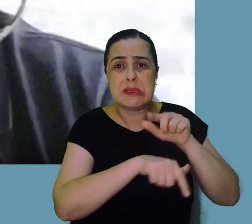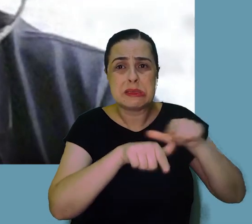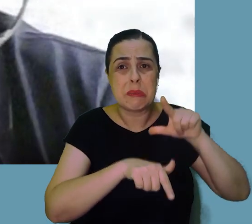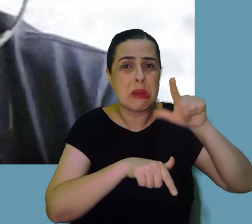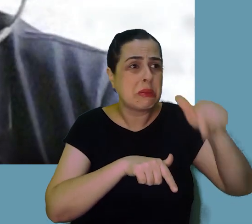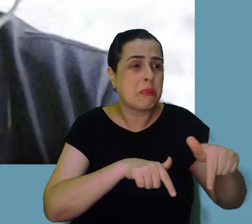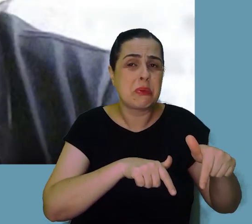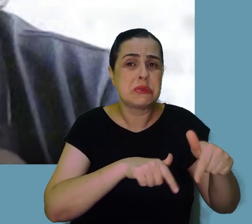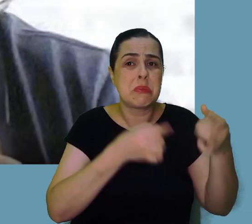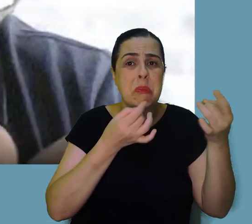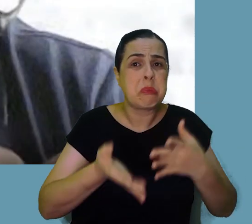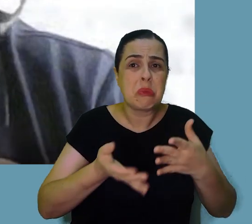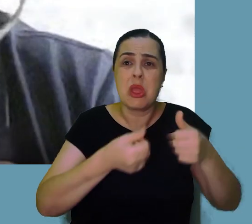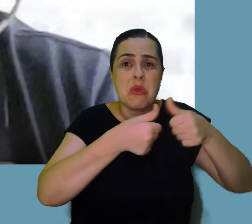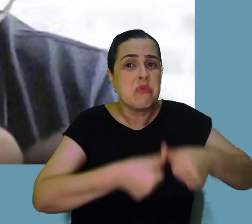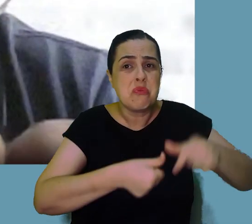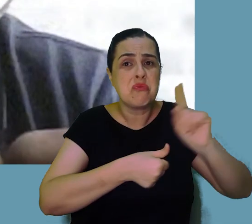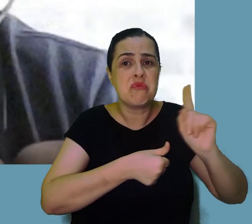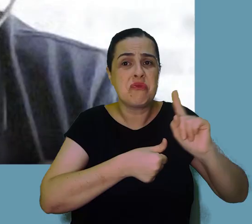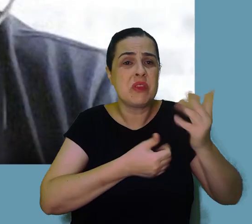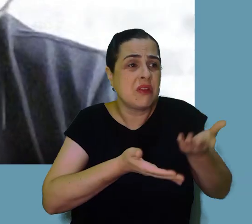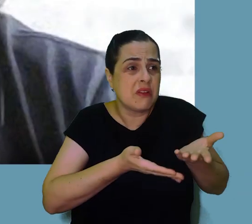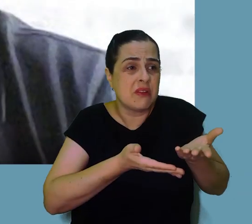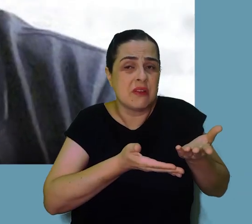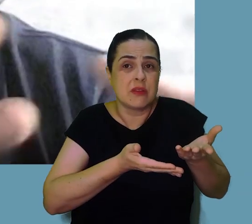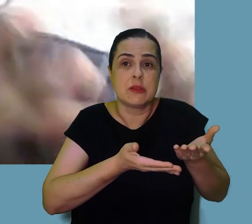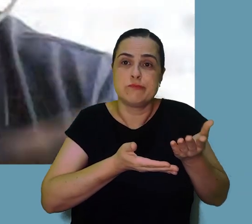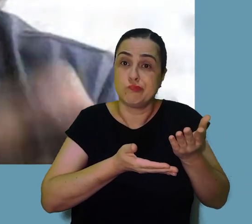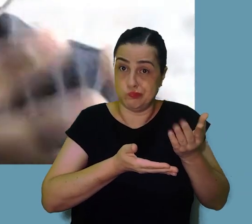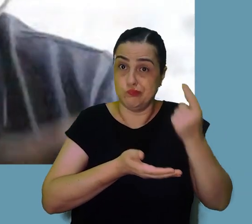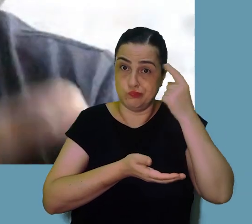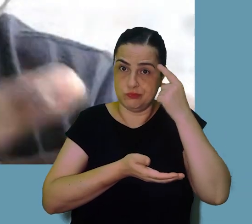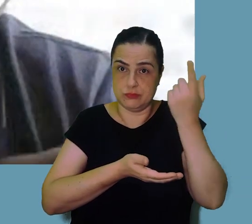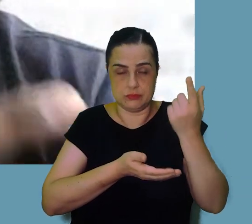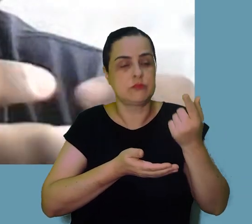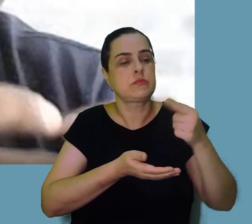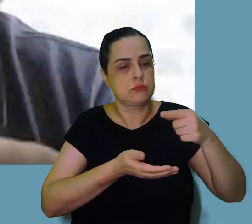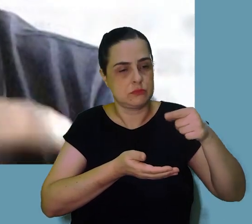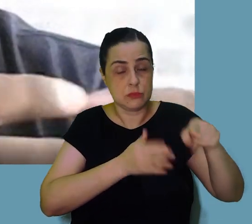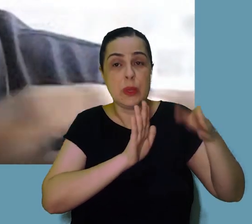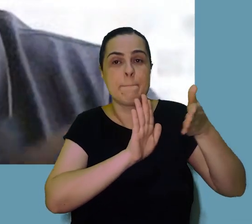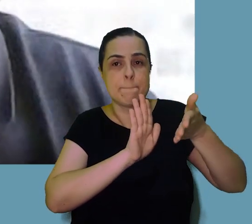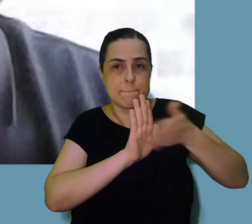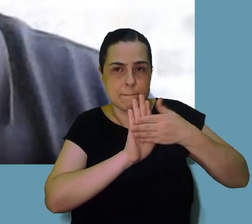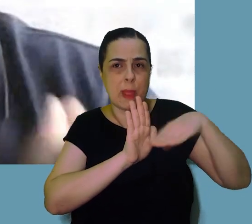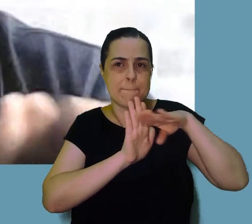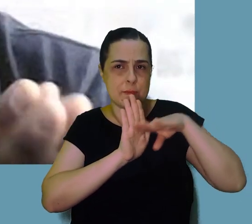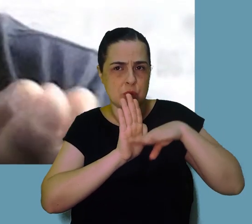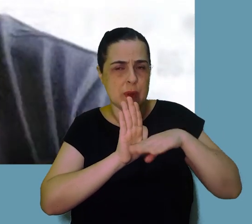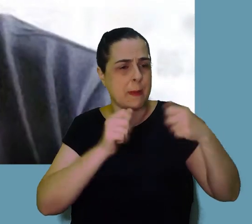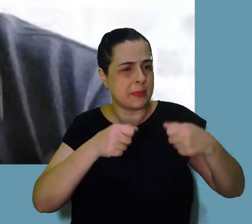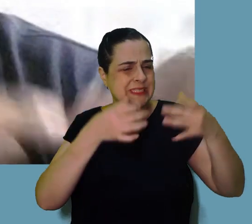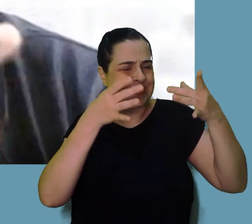desenvolvimento desses talentos. Então, quando a gente fala da necessidade que esses programas sejam mais completos do